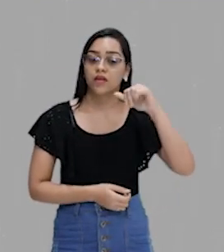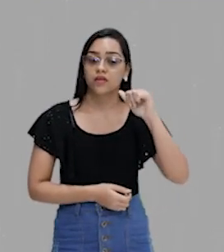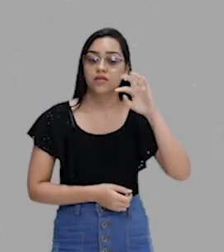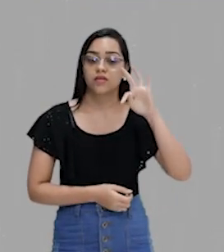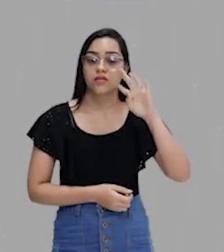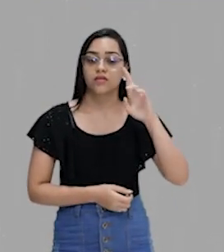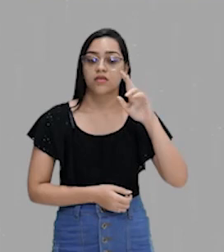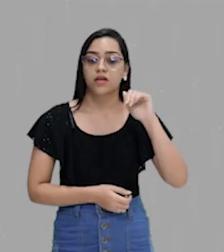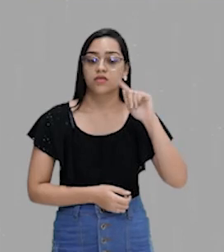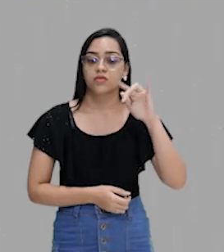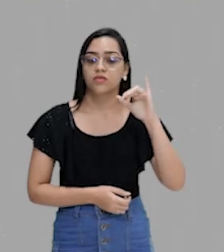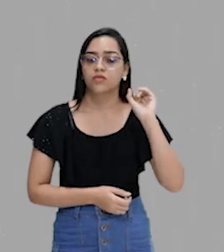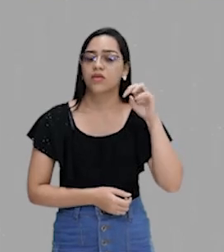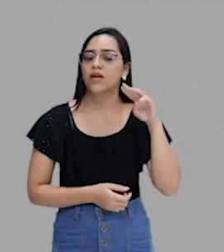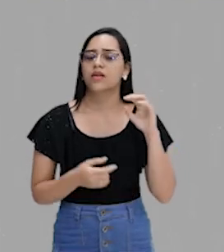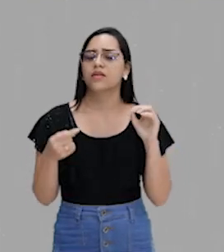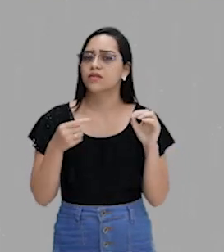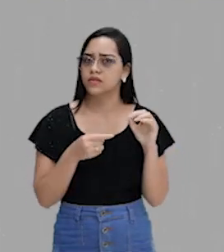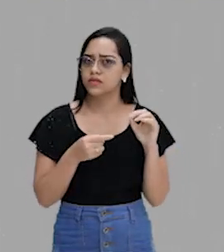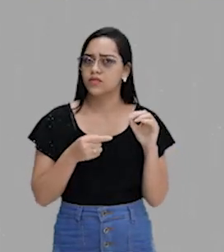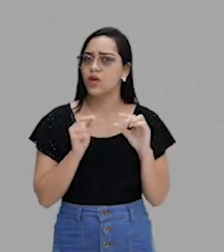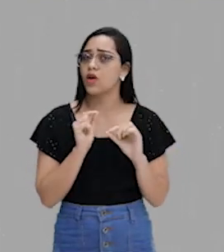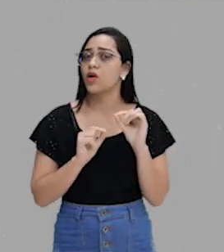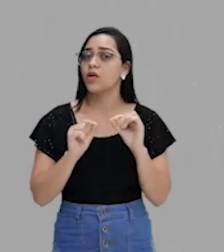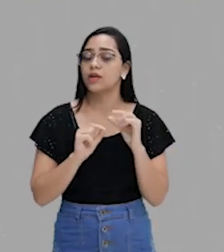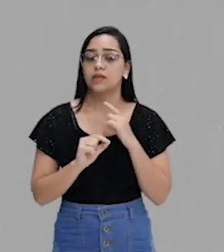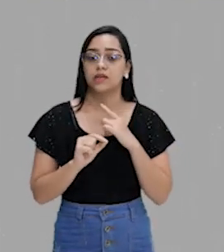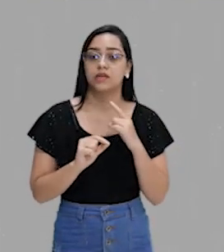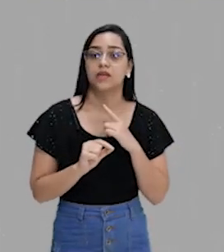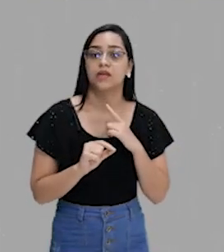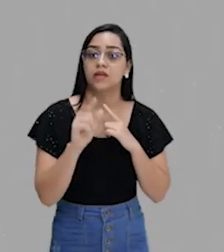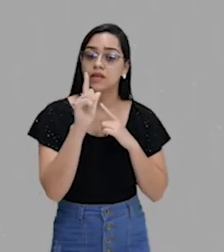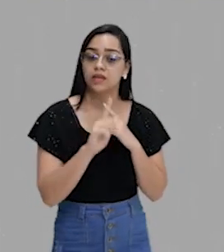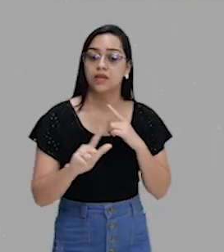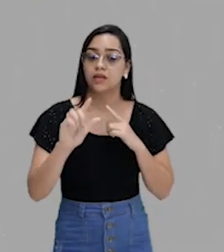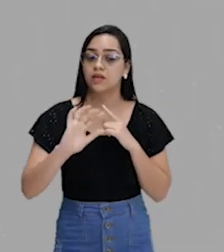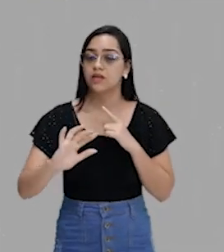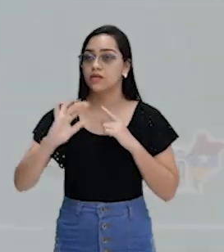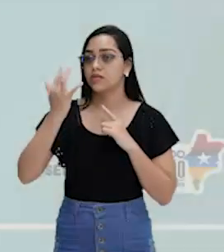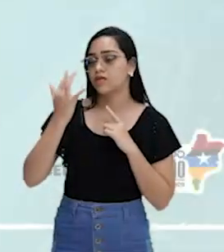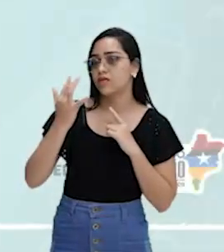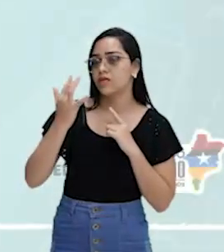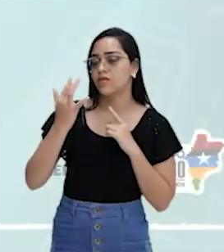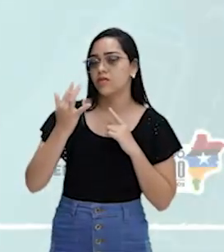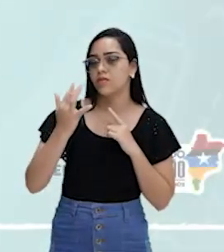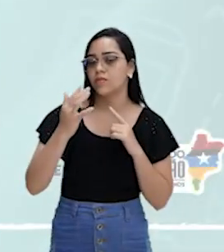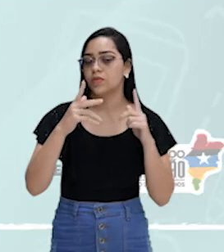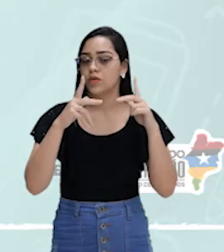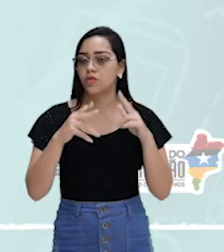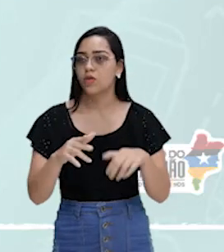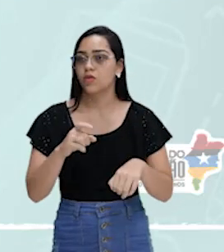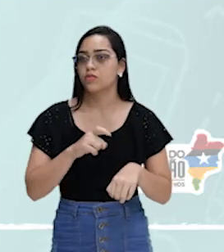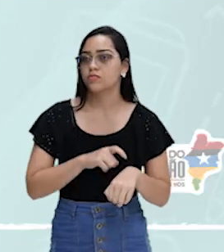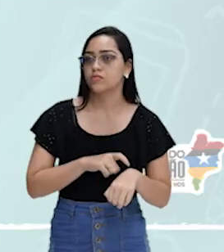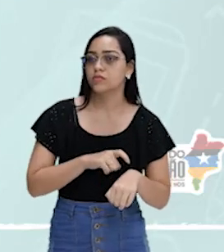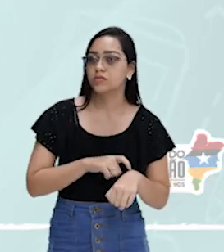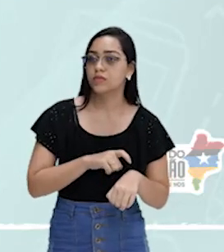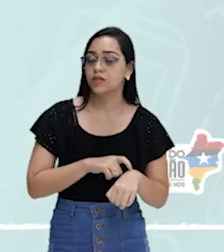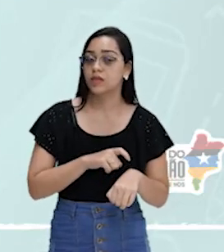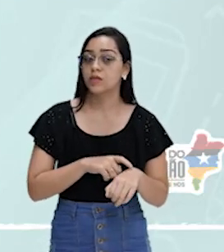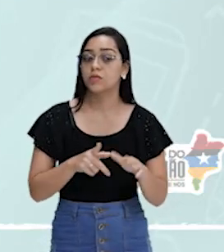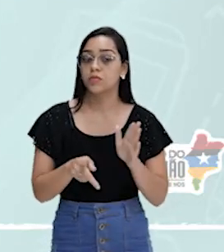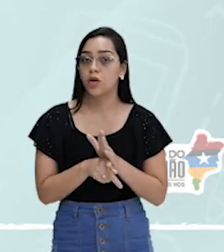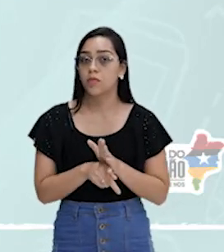naturalismo. Olha só, gente, o naturalismo é uma corrente literária que aconteceu paralelamente, um desdobramento